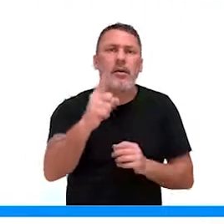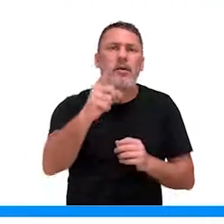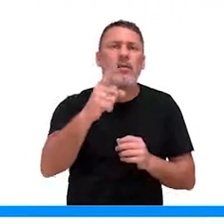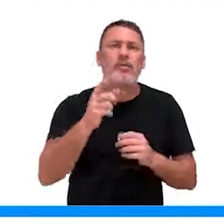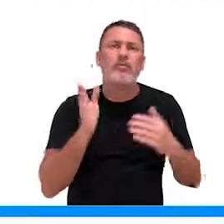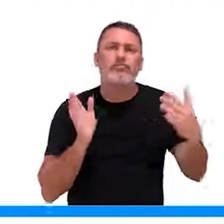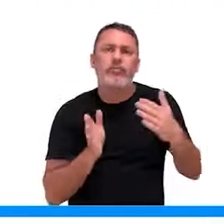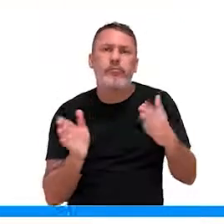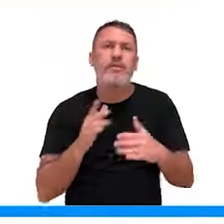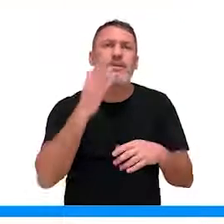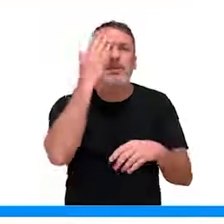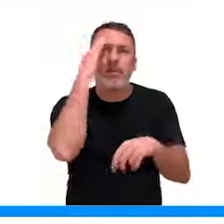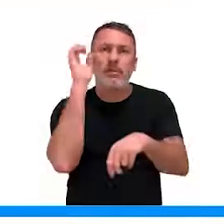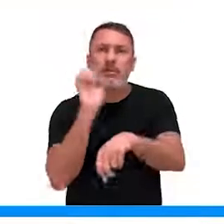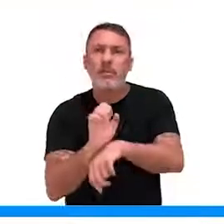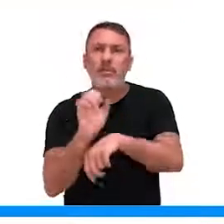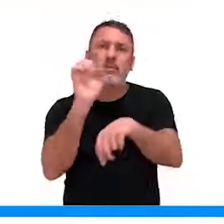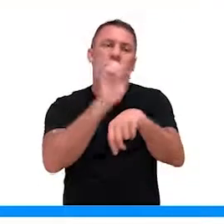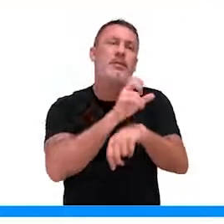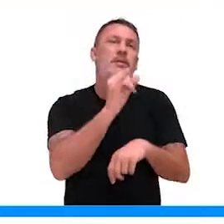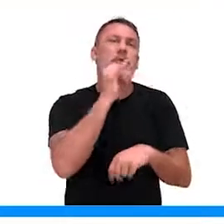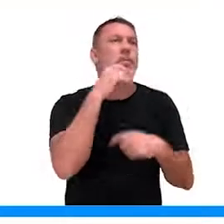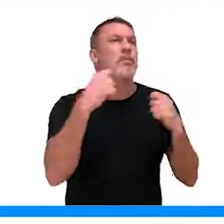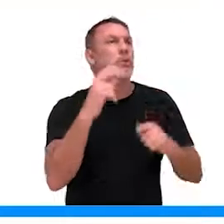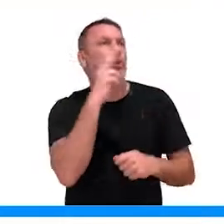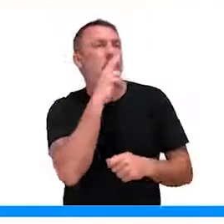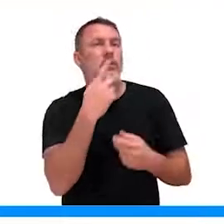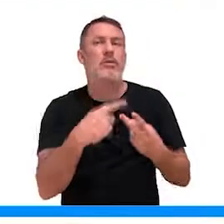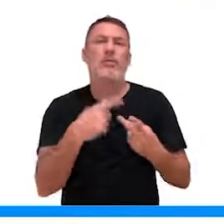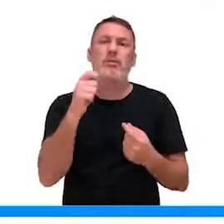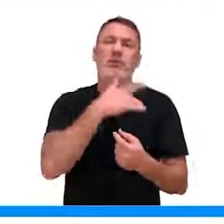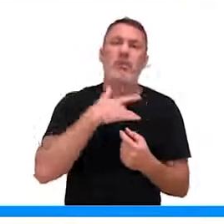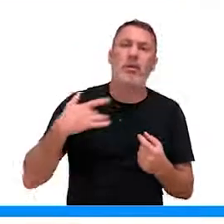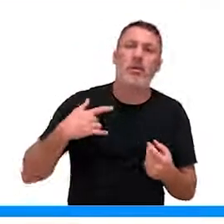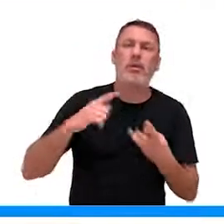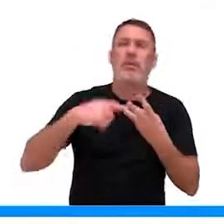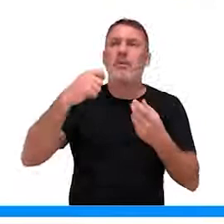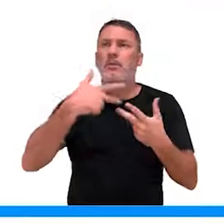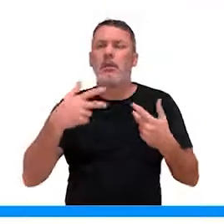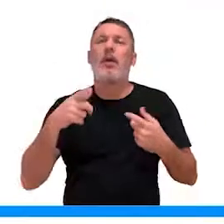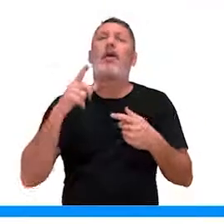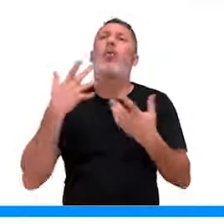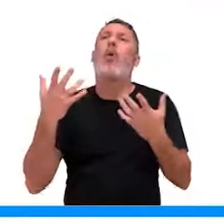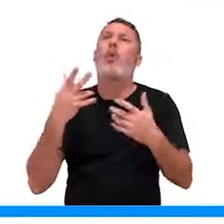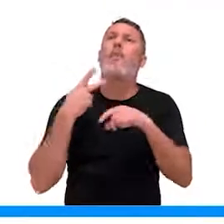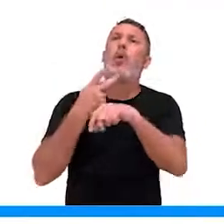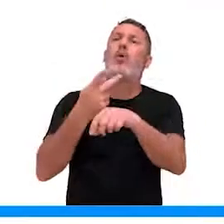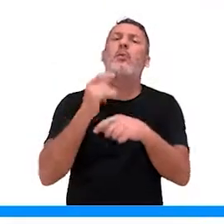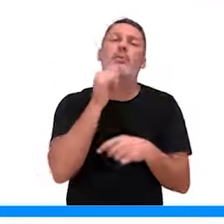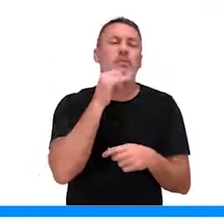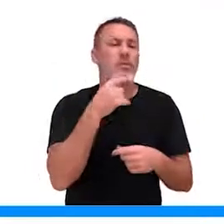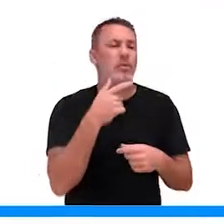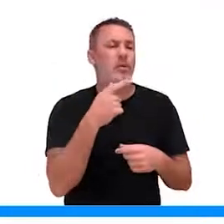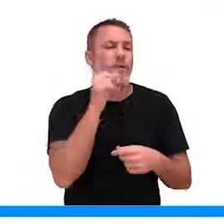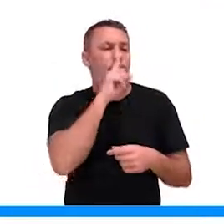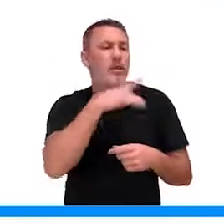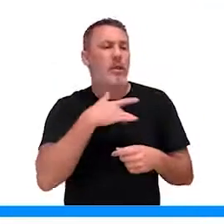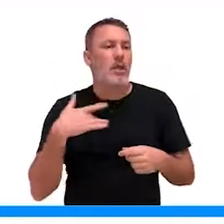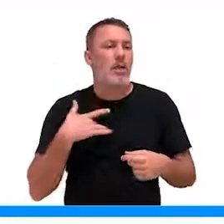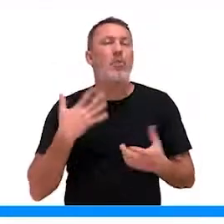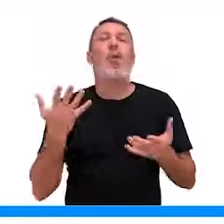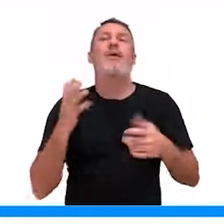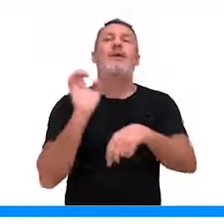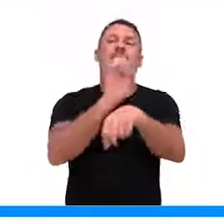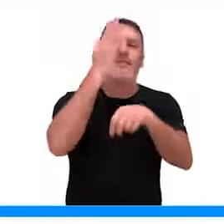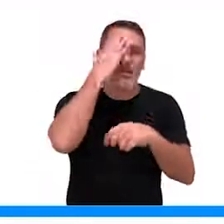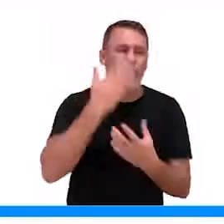entender qual estado que, por exemplo, apresenta urgência na parte de saúde, qual estado apresenta urgência em relação à garantia